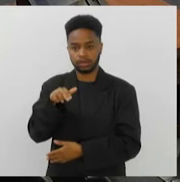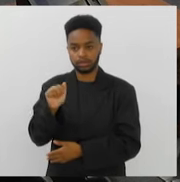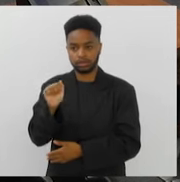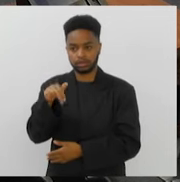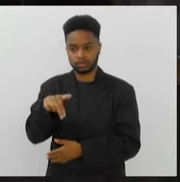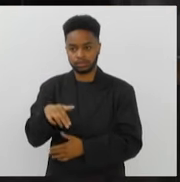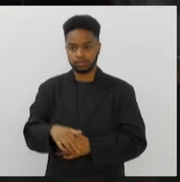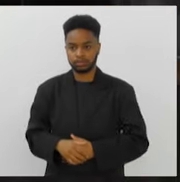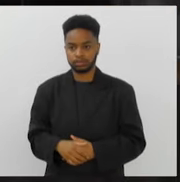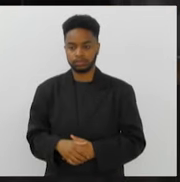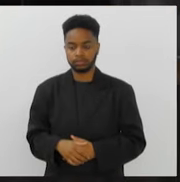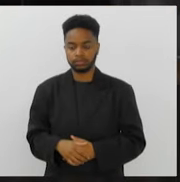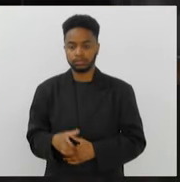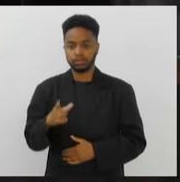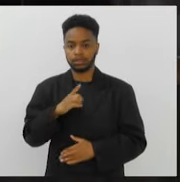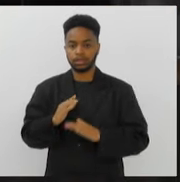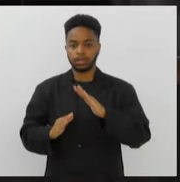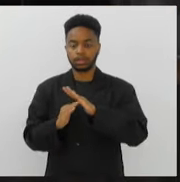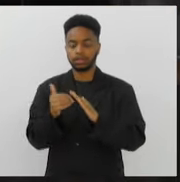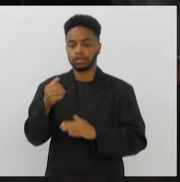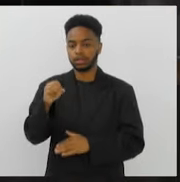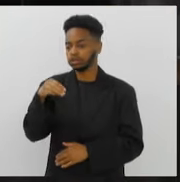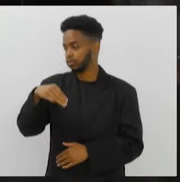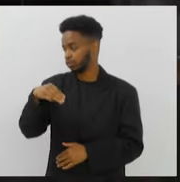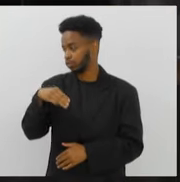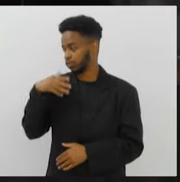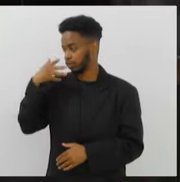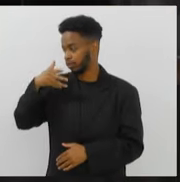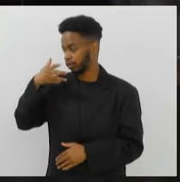Tem, Vossa Excelência dispõe de 10 minutos